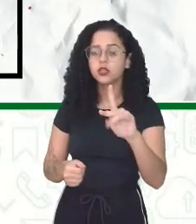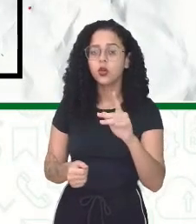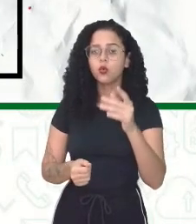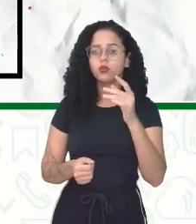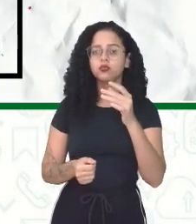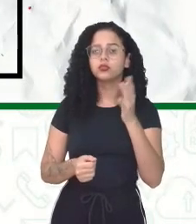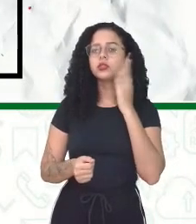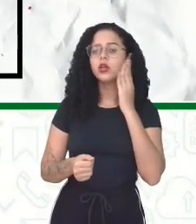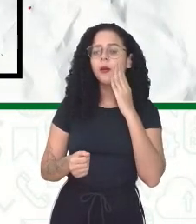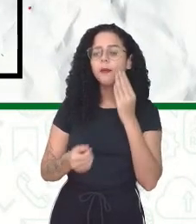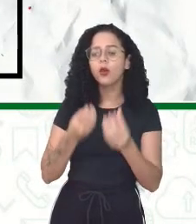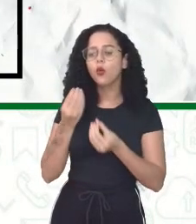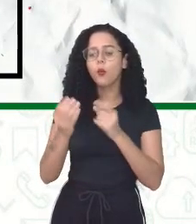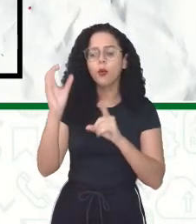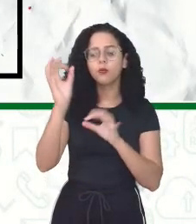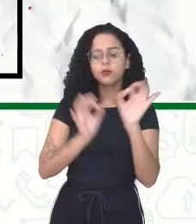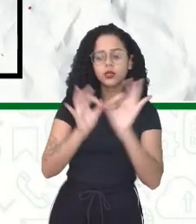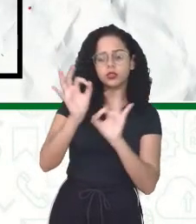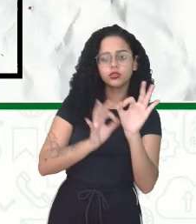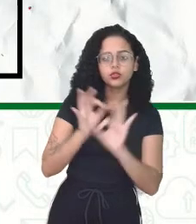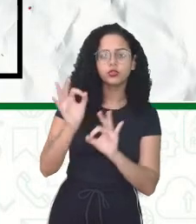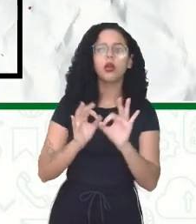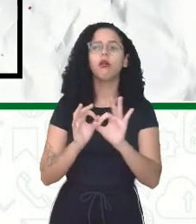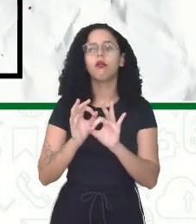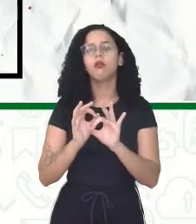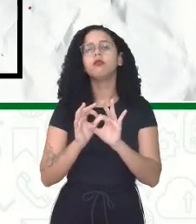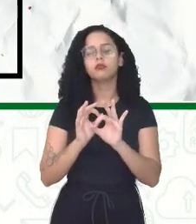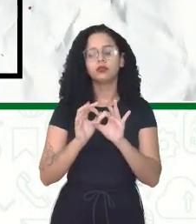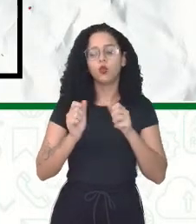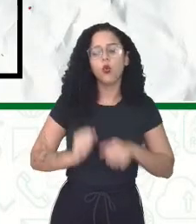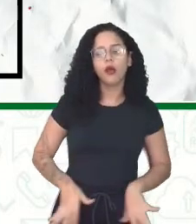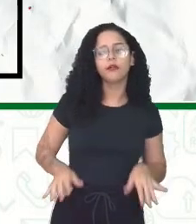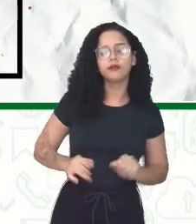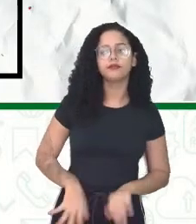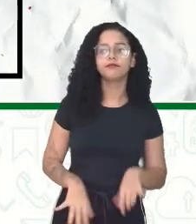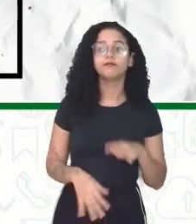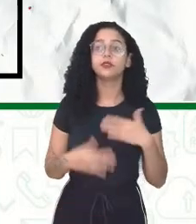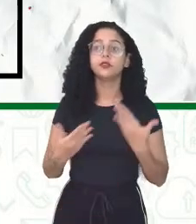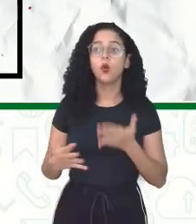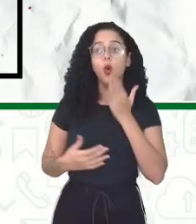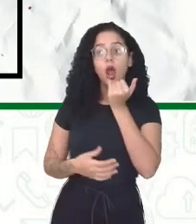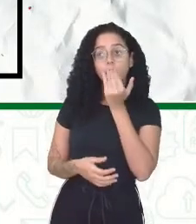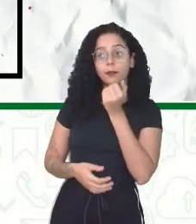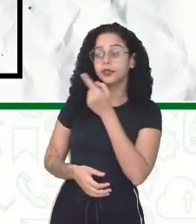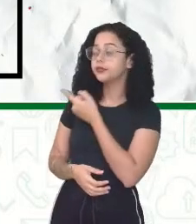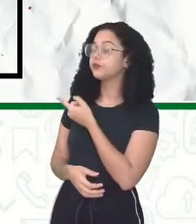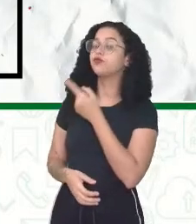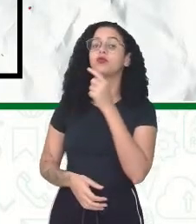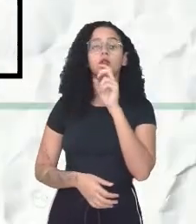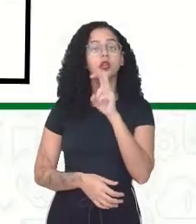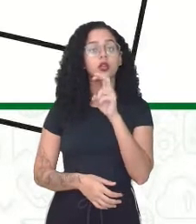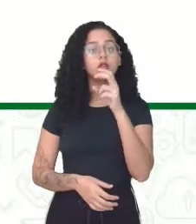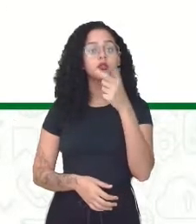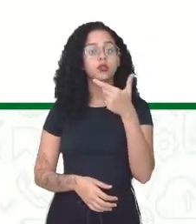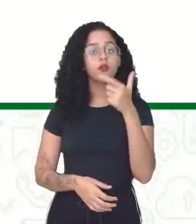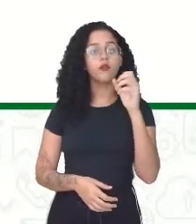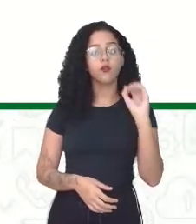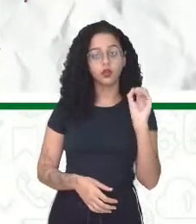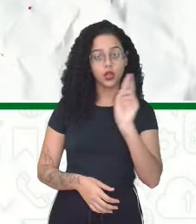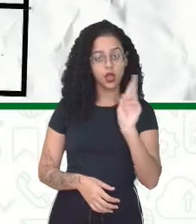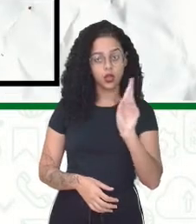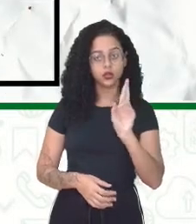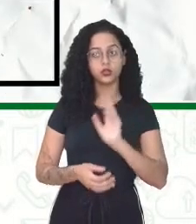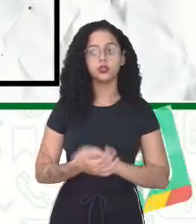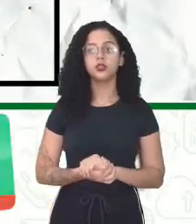orçamento, o seu planejamento, tá? Então, de alimentação, 520, E